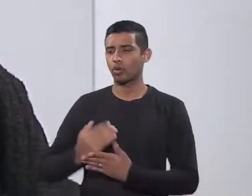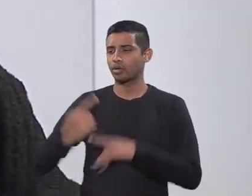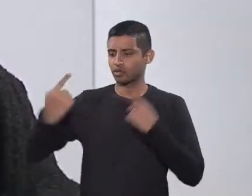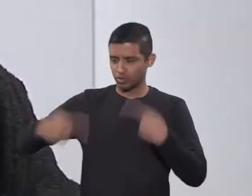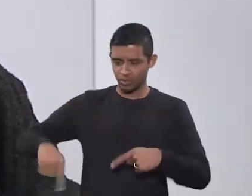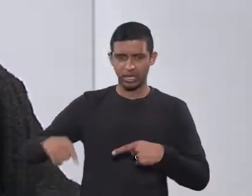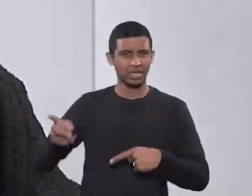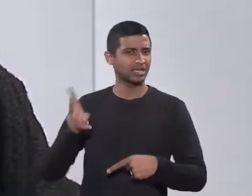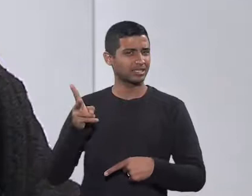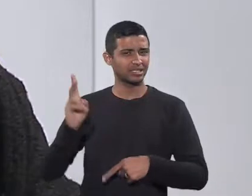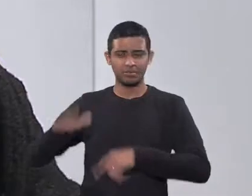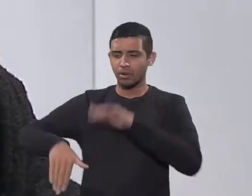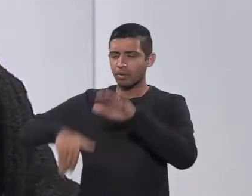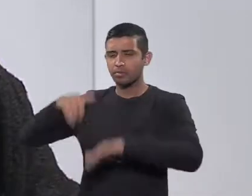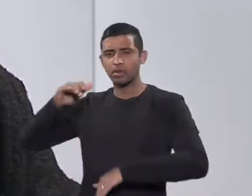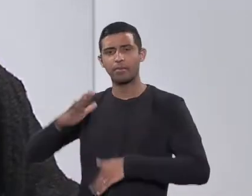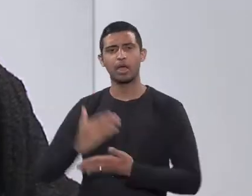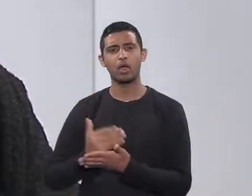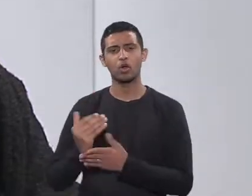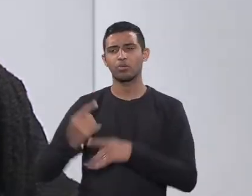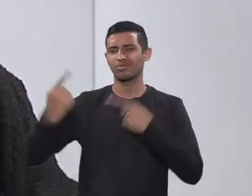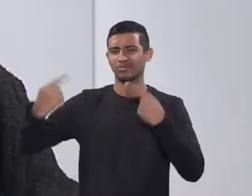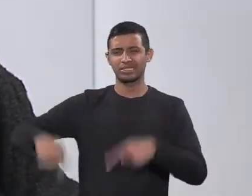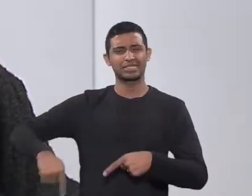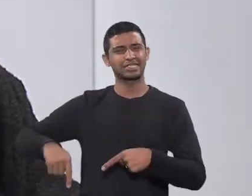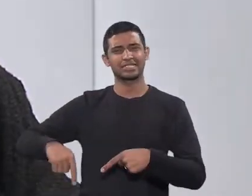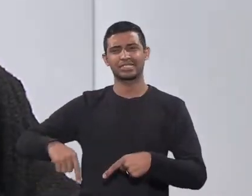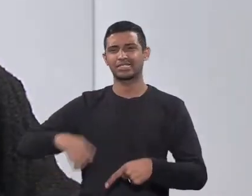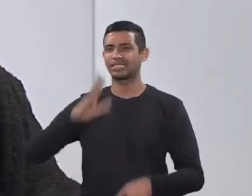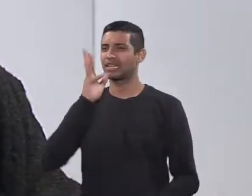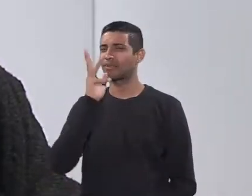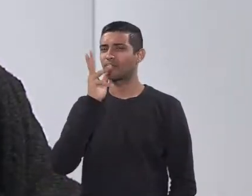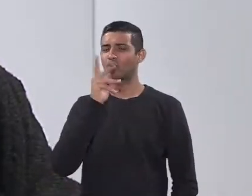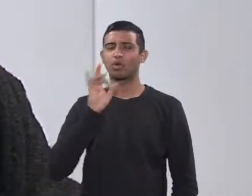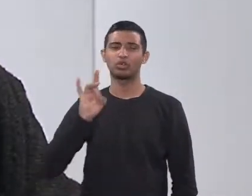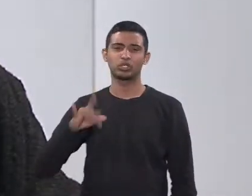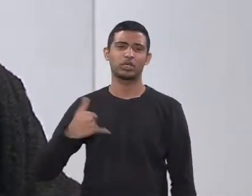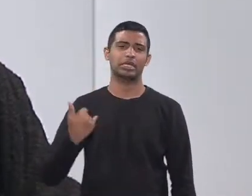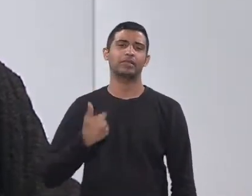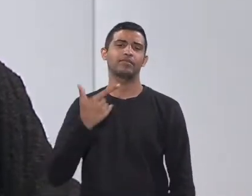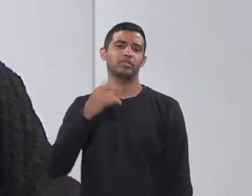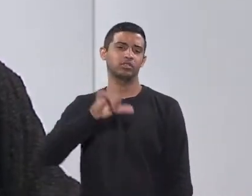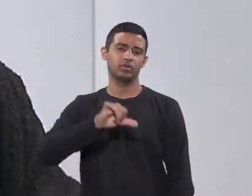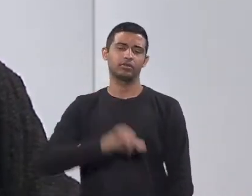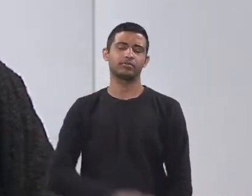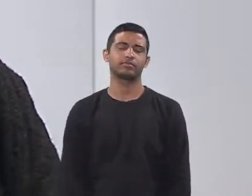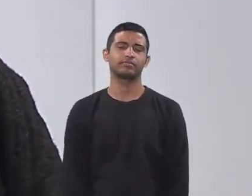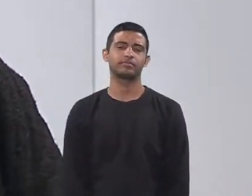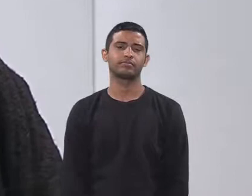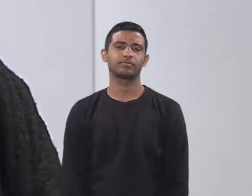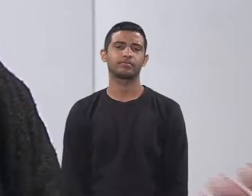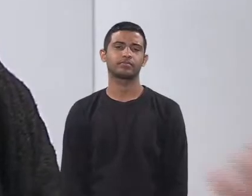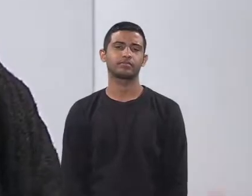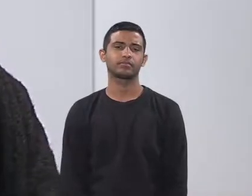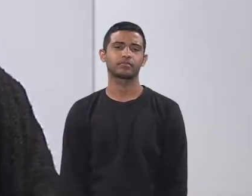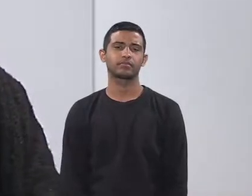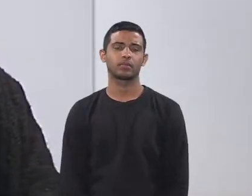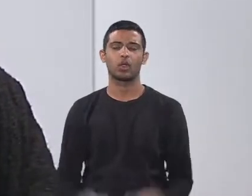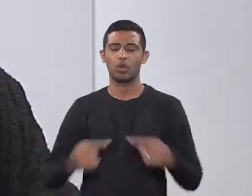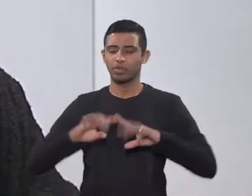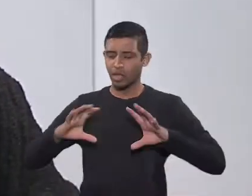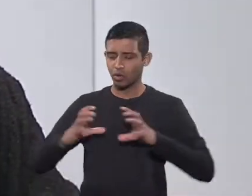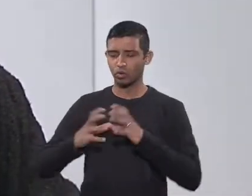sempre nadou, mas começou a competir muito tardiamente, só com 29 anos, e num grupo